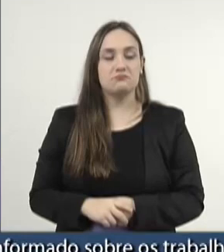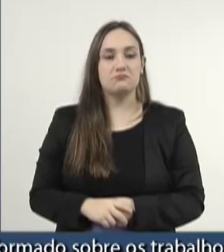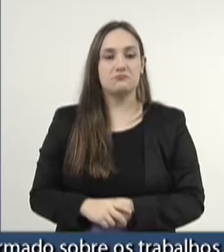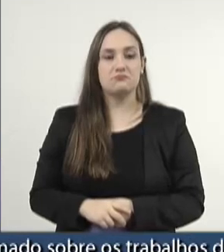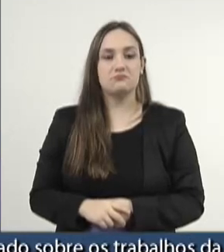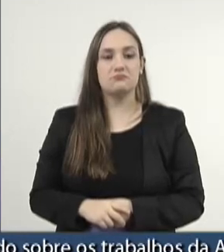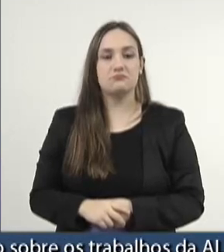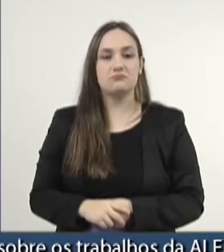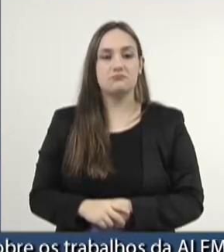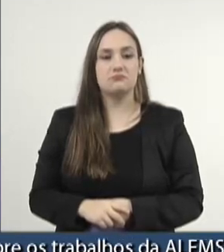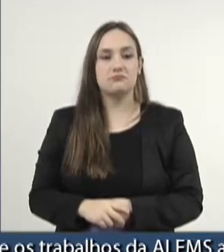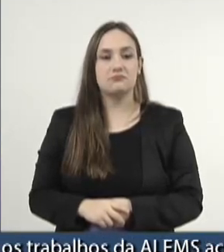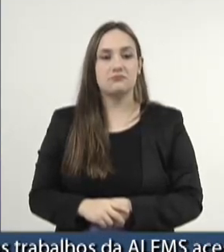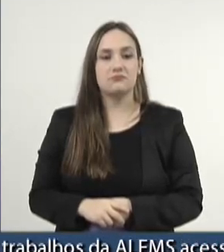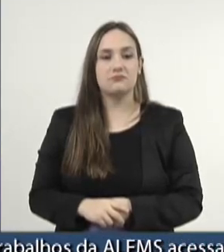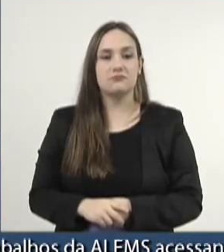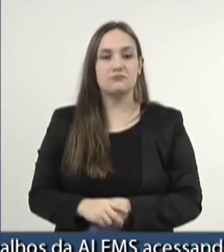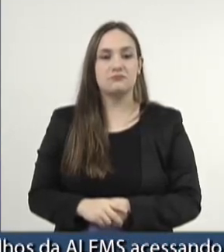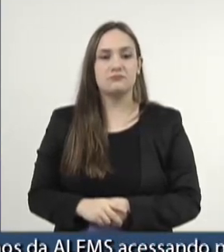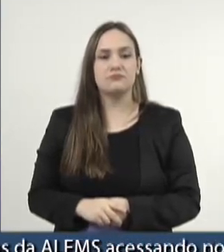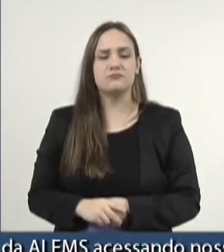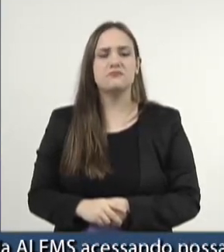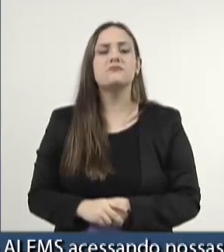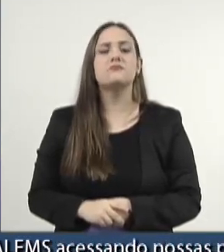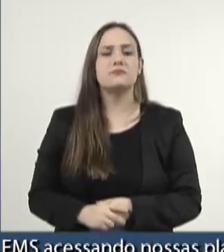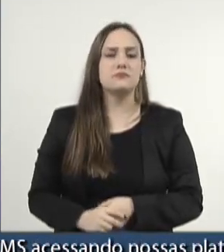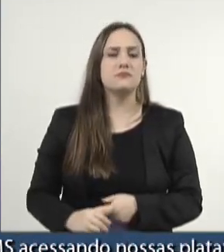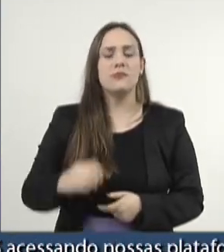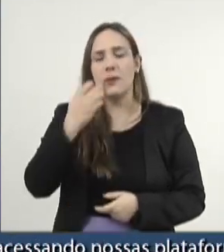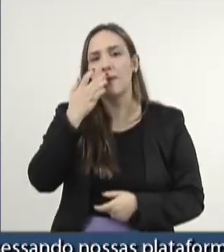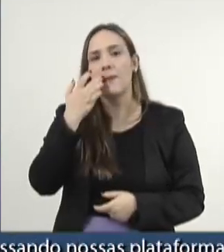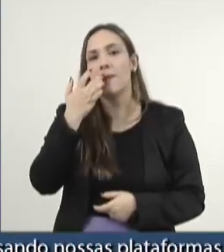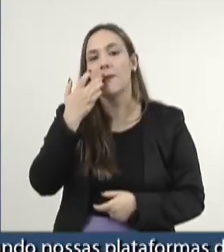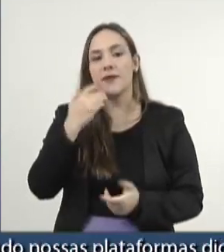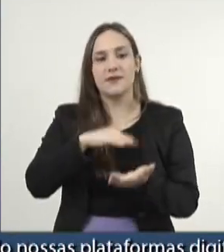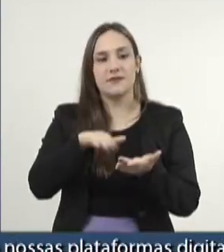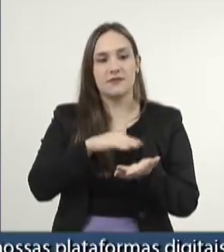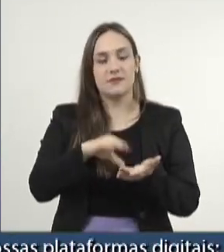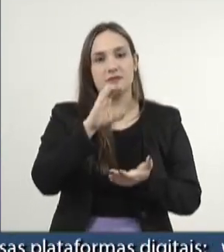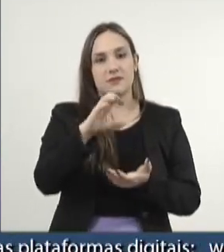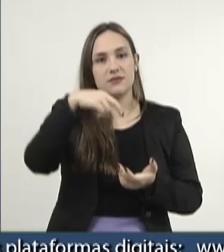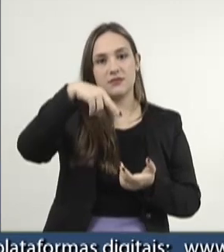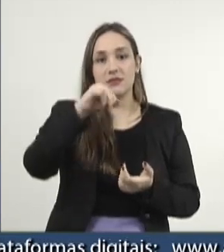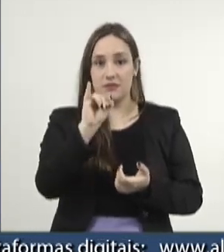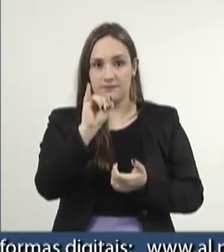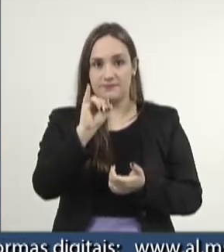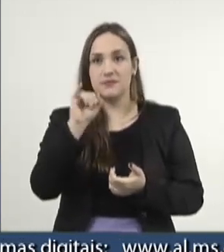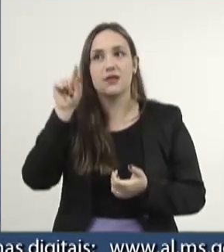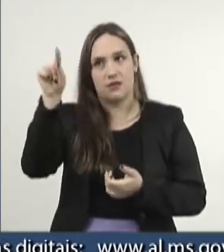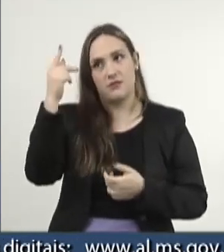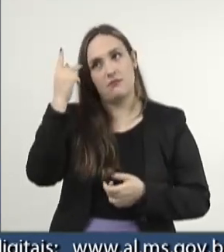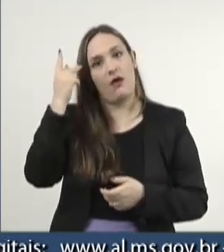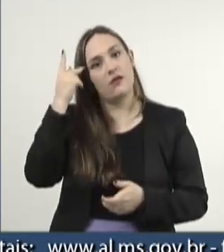Está sendo feito no escritório da CNI de São Paulo,